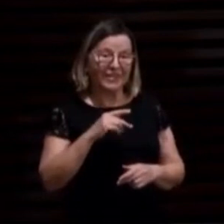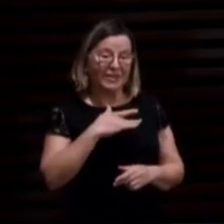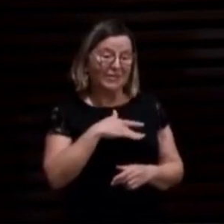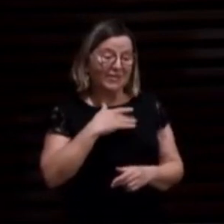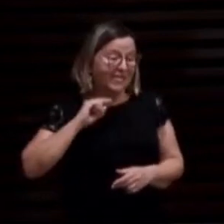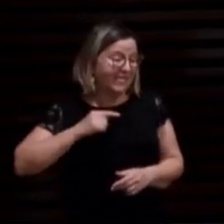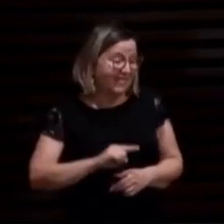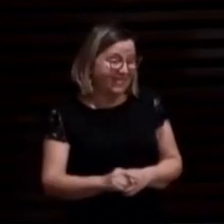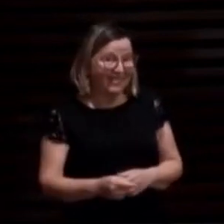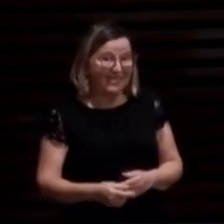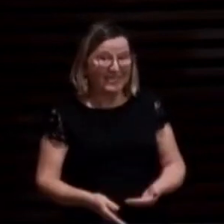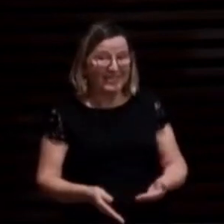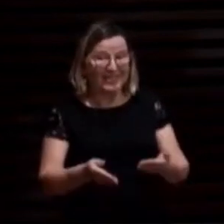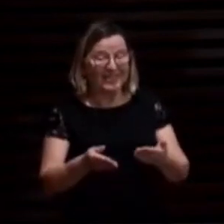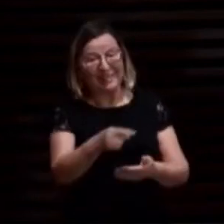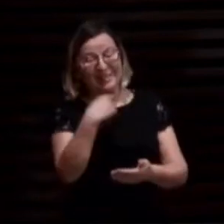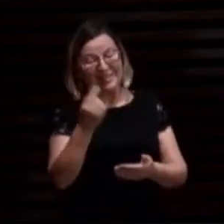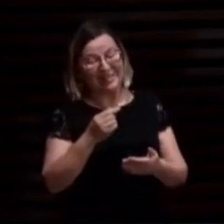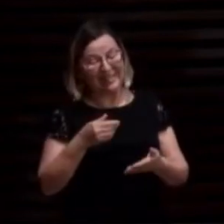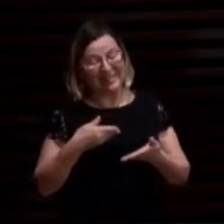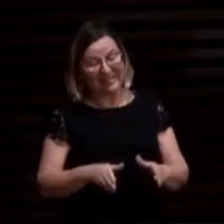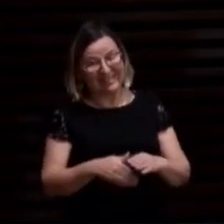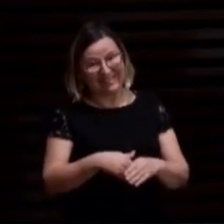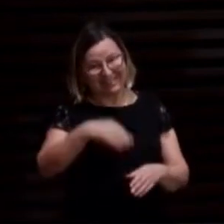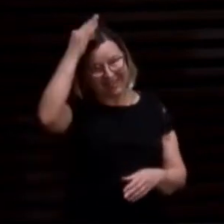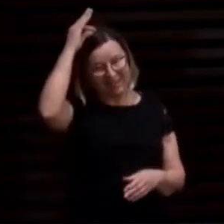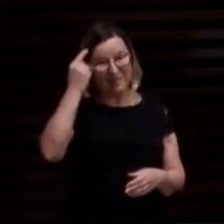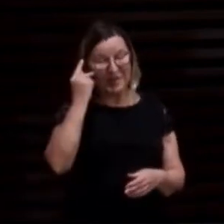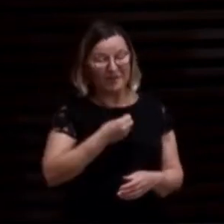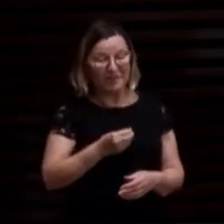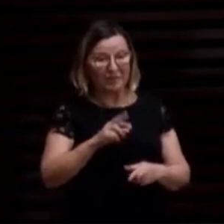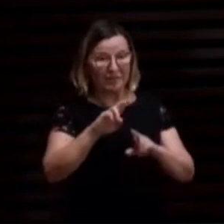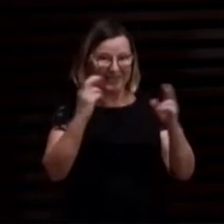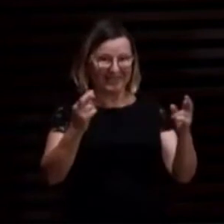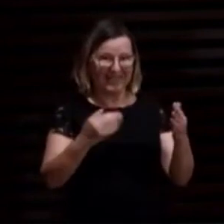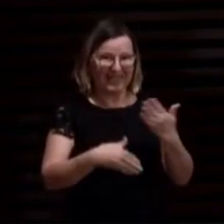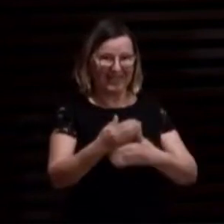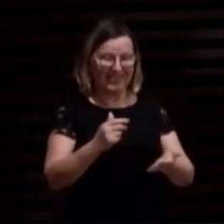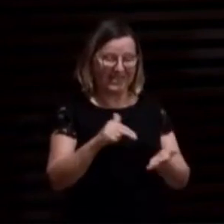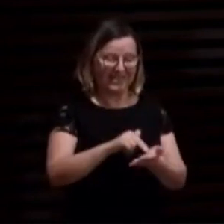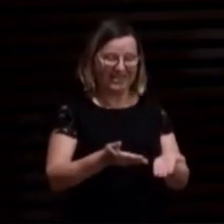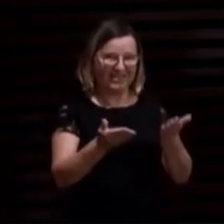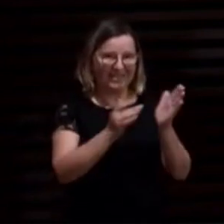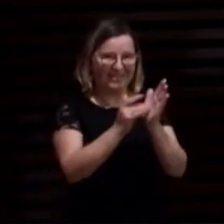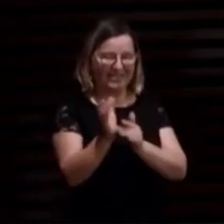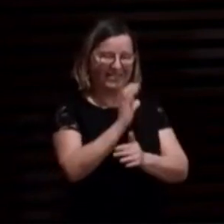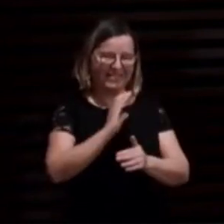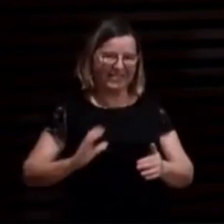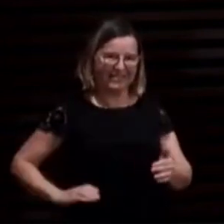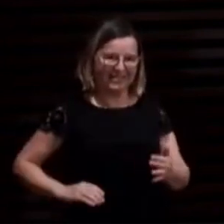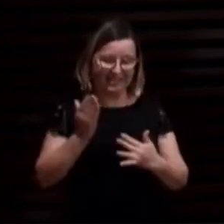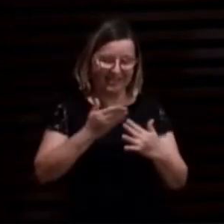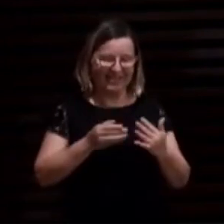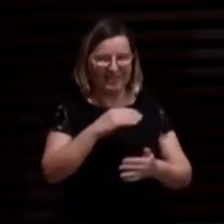misericórdia, nos regenerou para uma viva esperança, mediante a ressurreição de Jesus Cristo